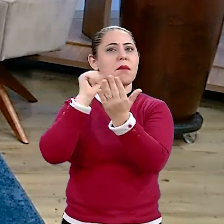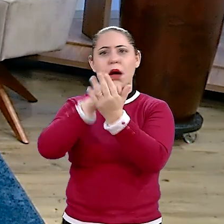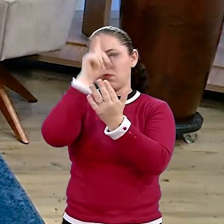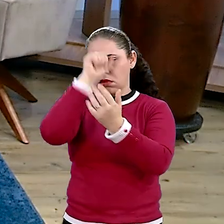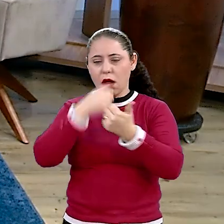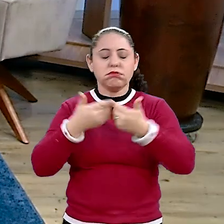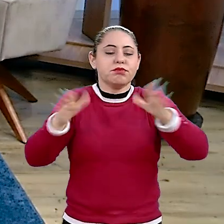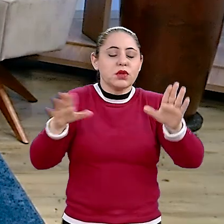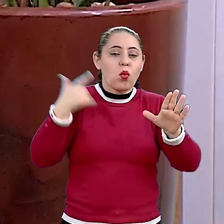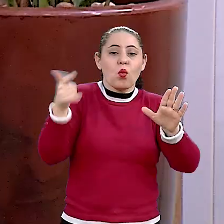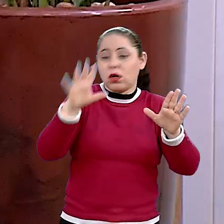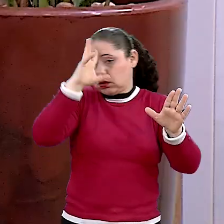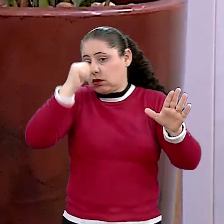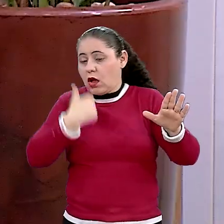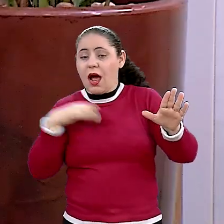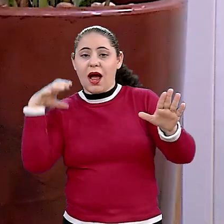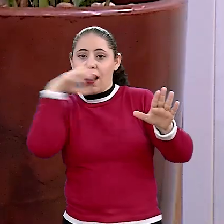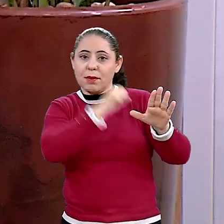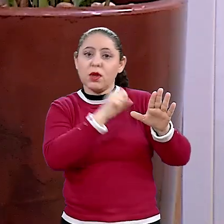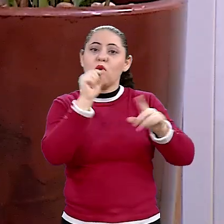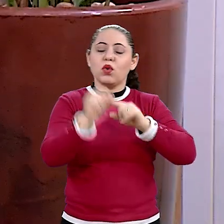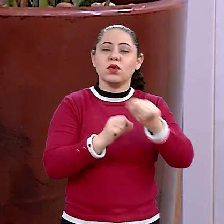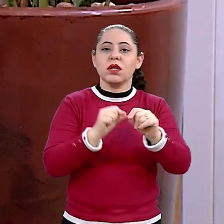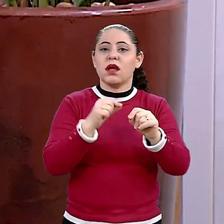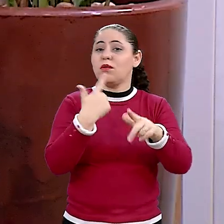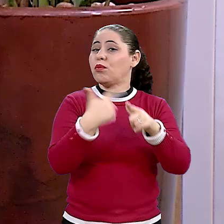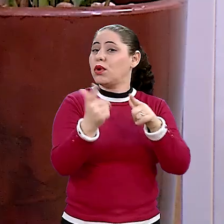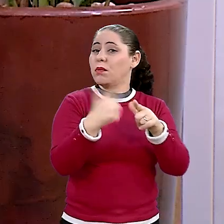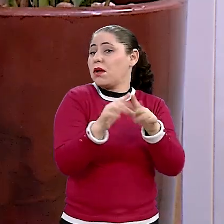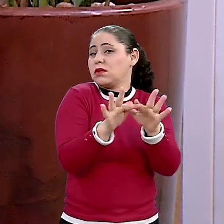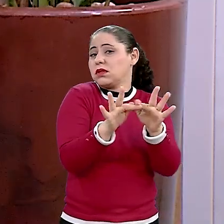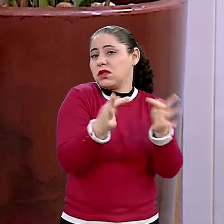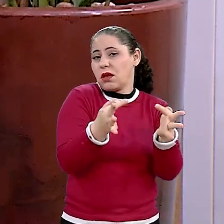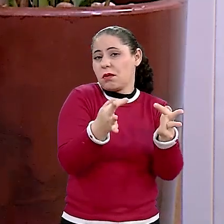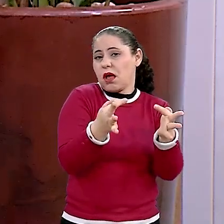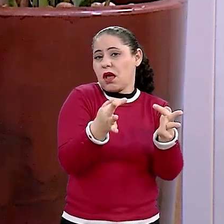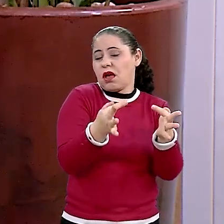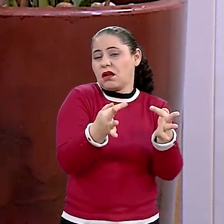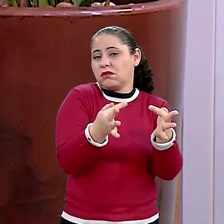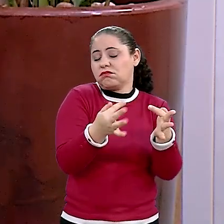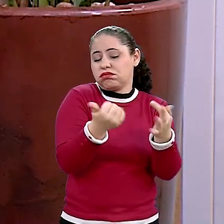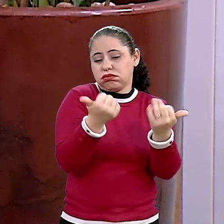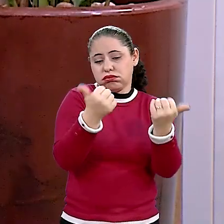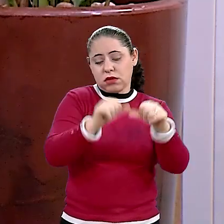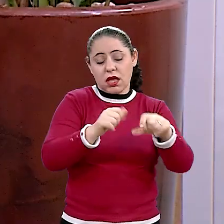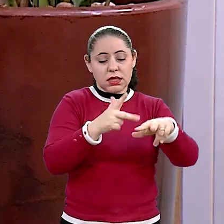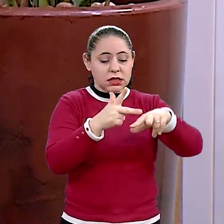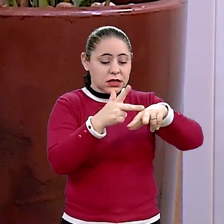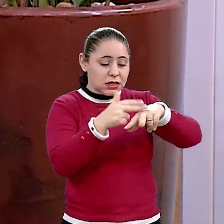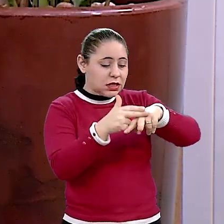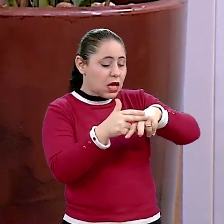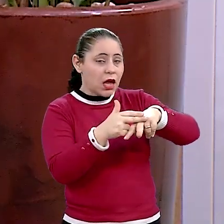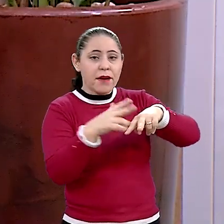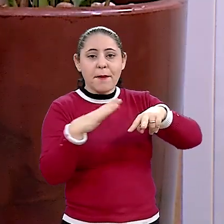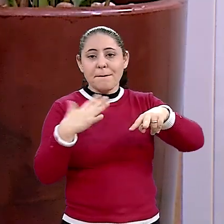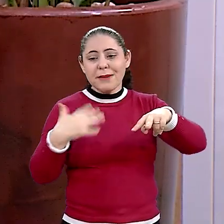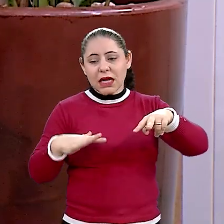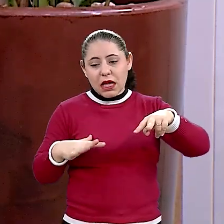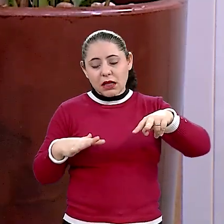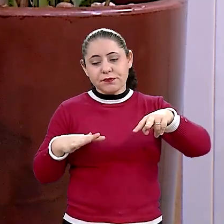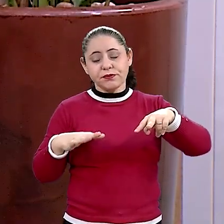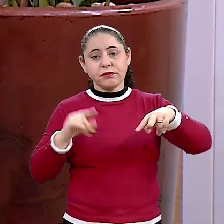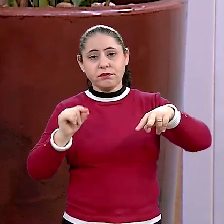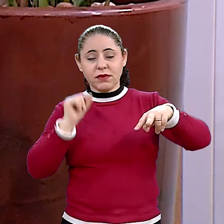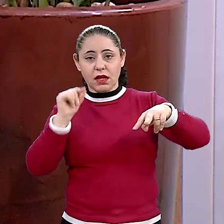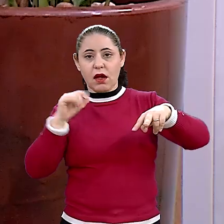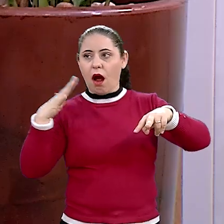hospital e dar uma outra solução. E aí aquilo que era um problema simples fica complexo, uma cirurgia que era barata fica extremamente